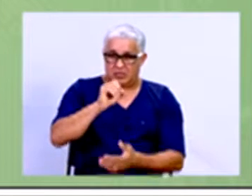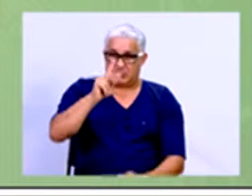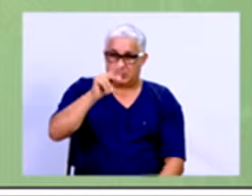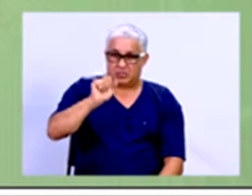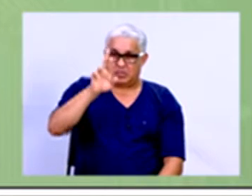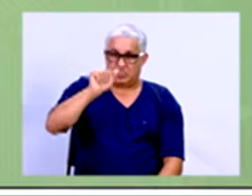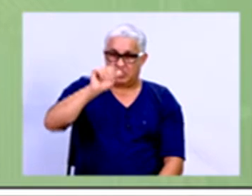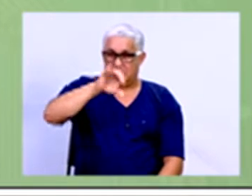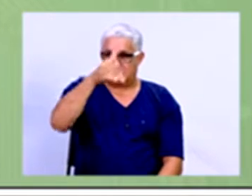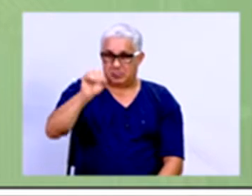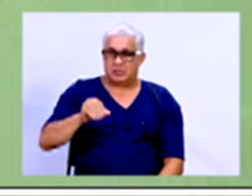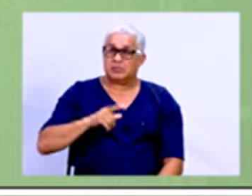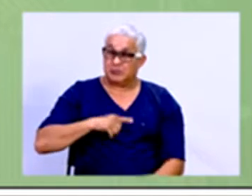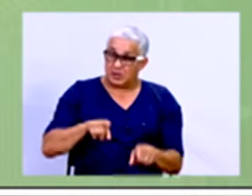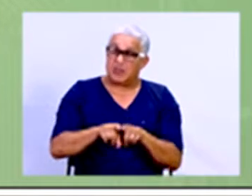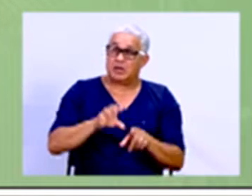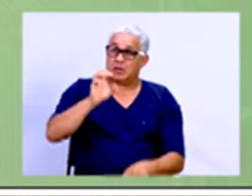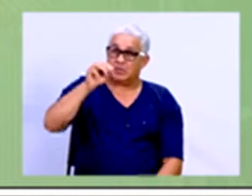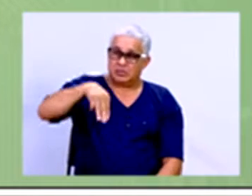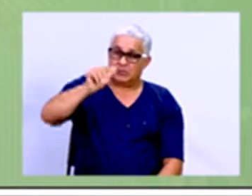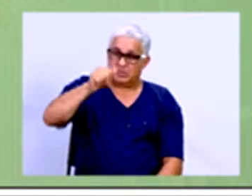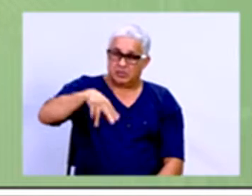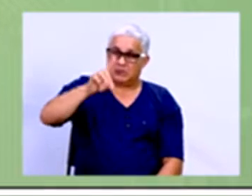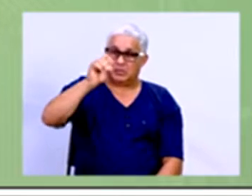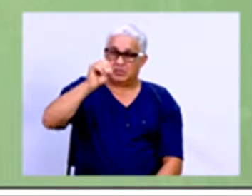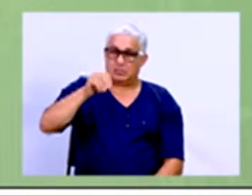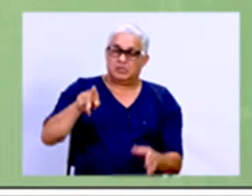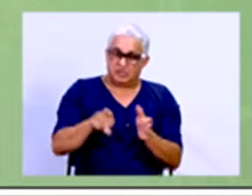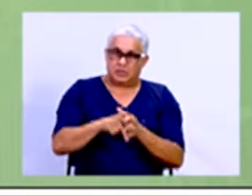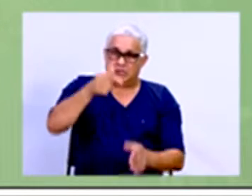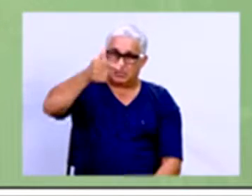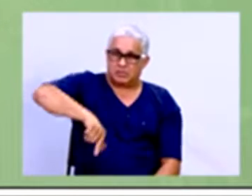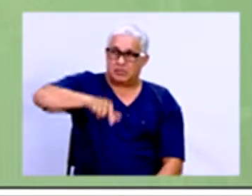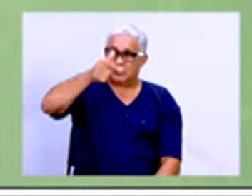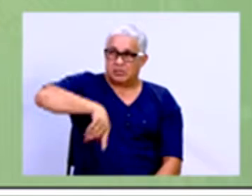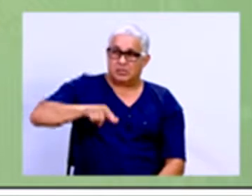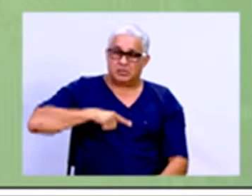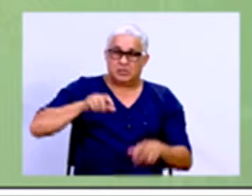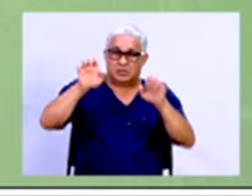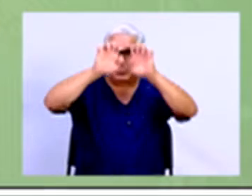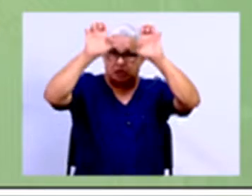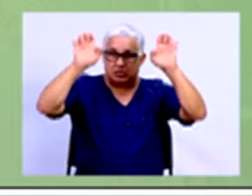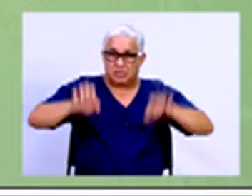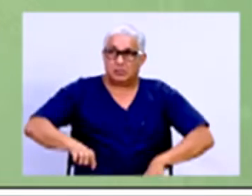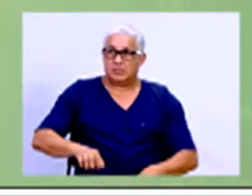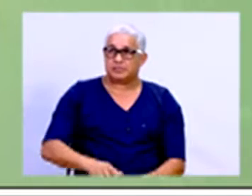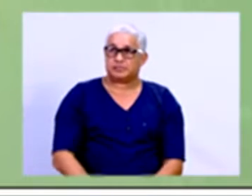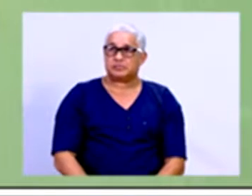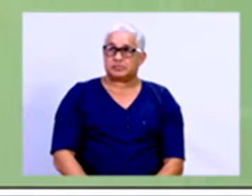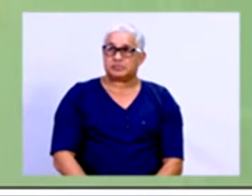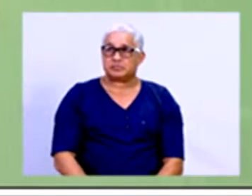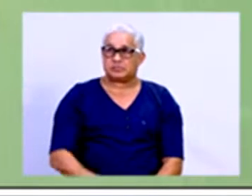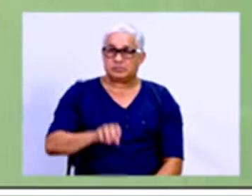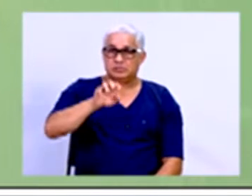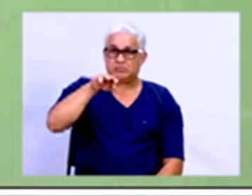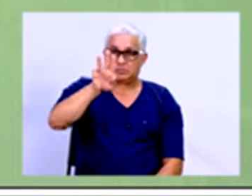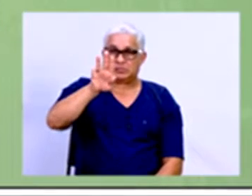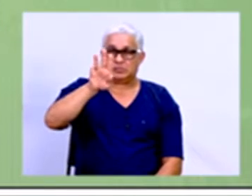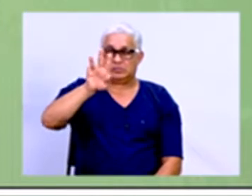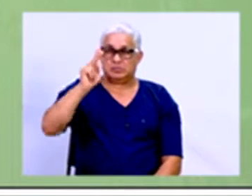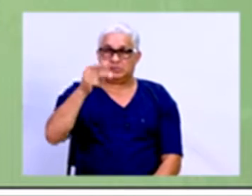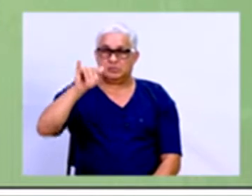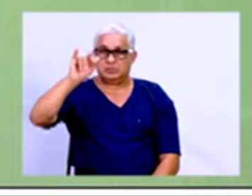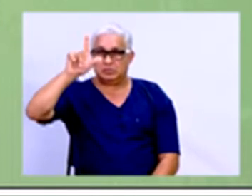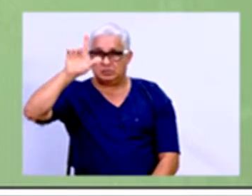Temos os comandos de repetição. Né? Então, basicamente, nós temos uma estrutura aqui que é o while, né? Traduzindo ao pé da letra, é enquanto. Então, quer